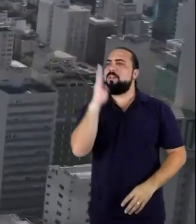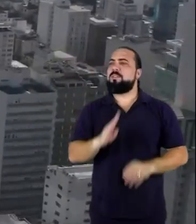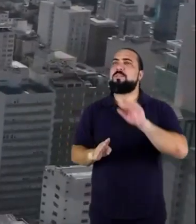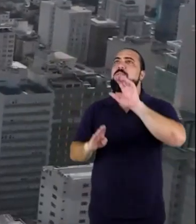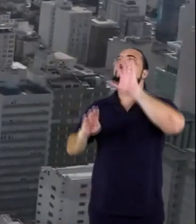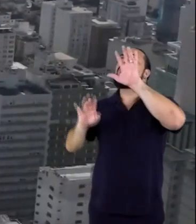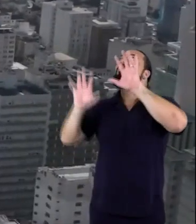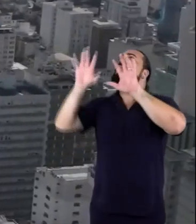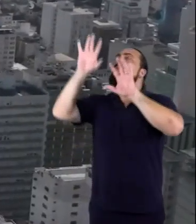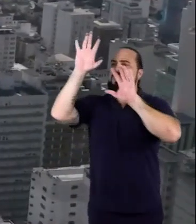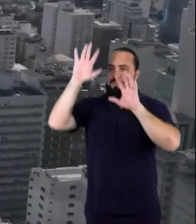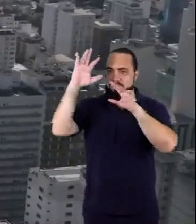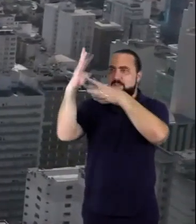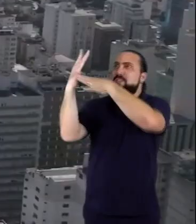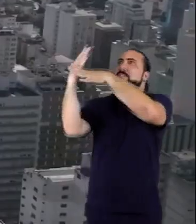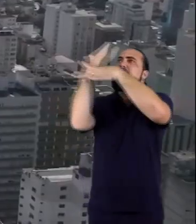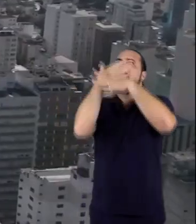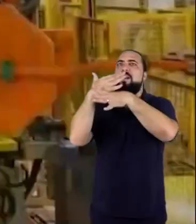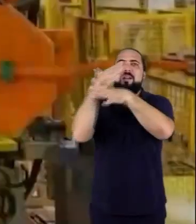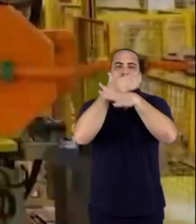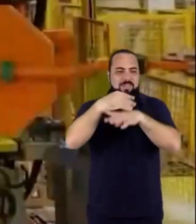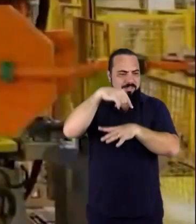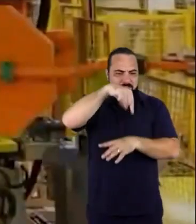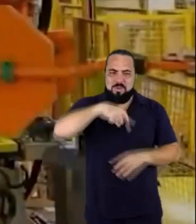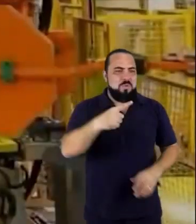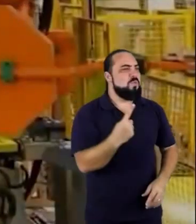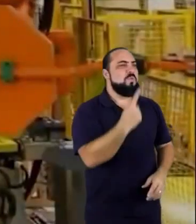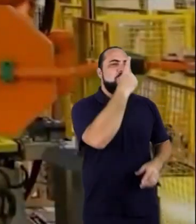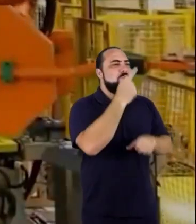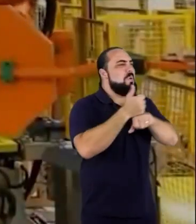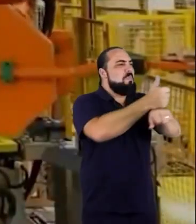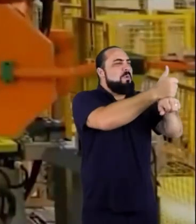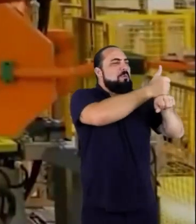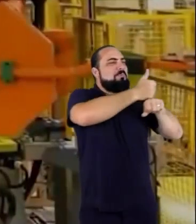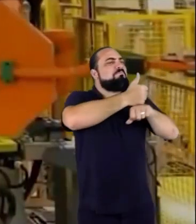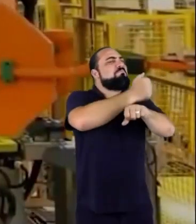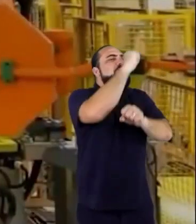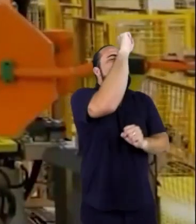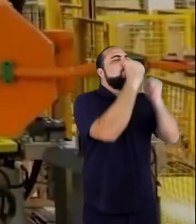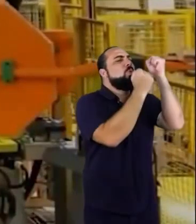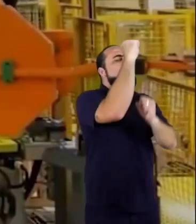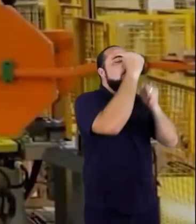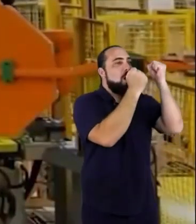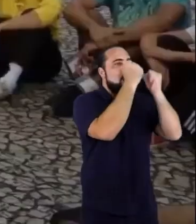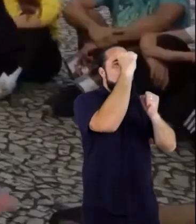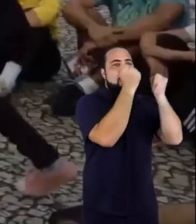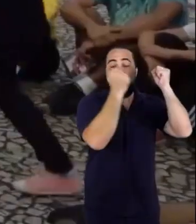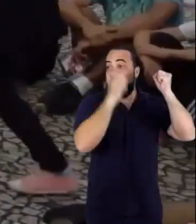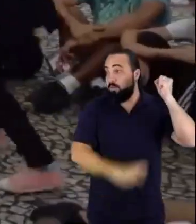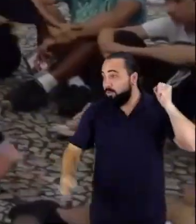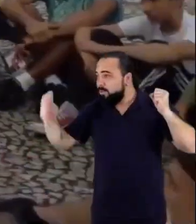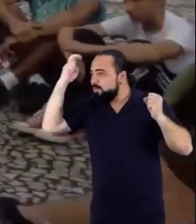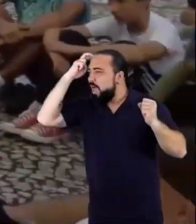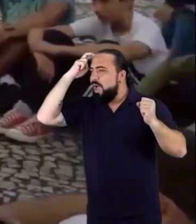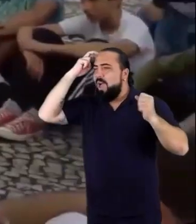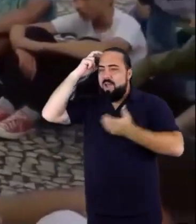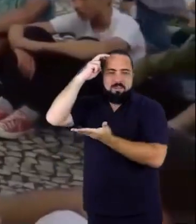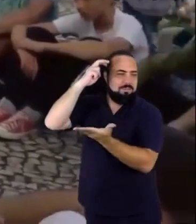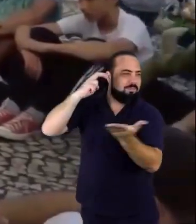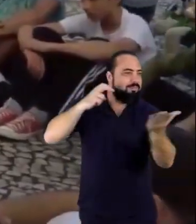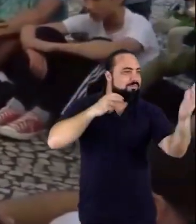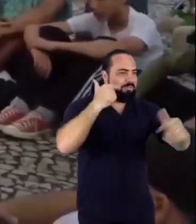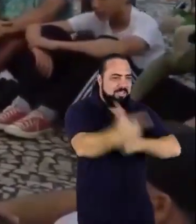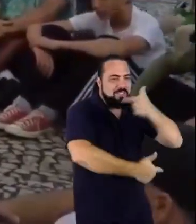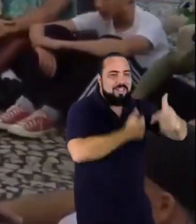das cidades brasileiras sendo a mais industrial na